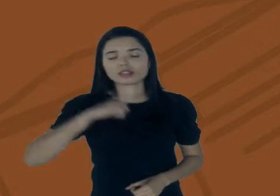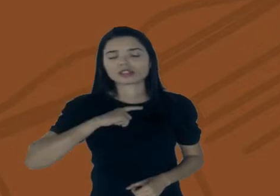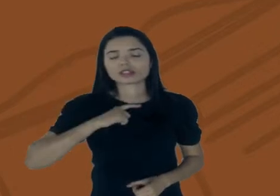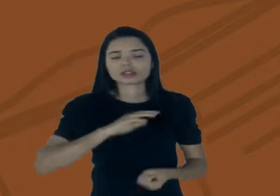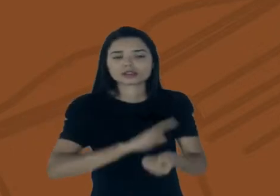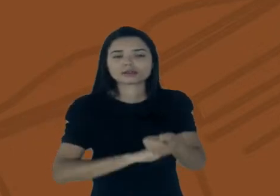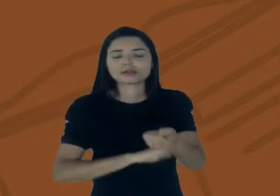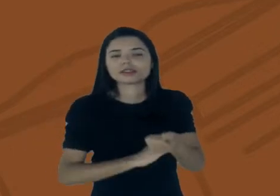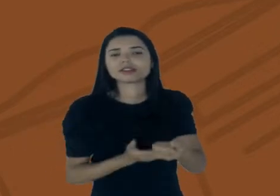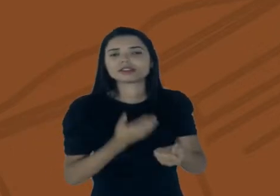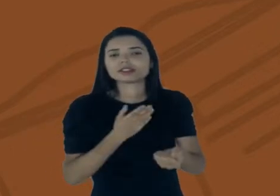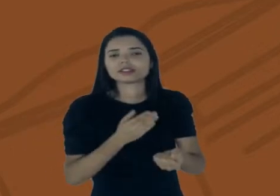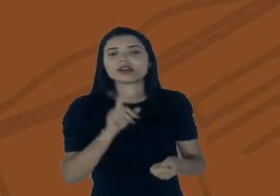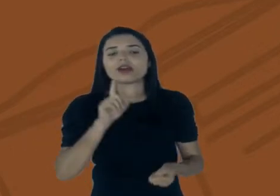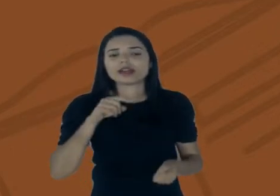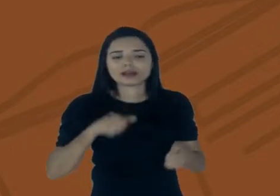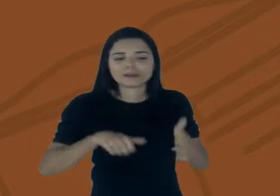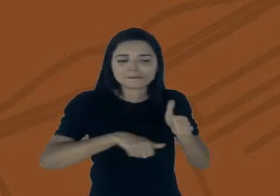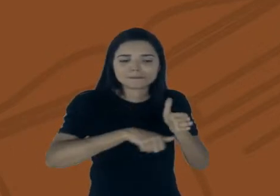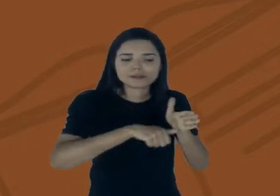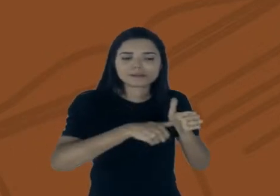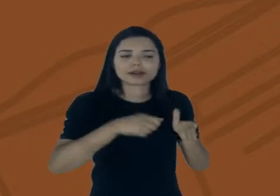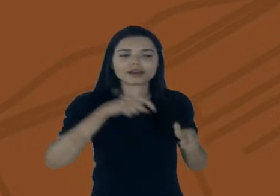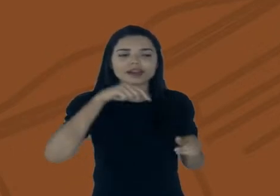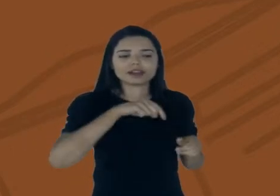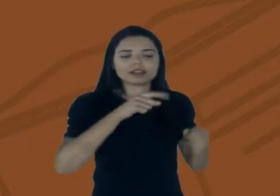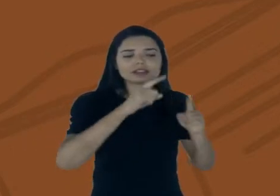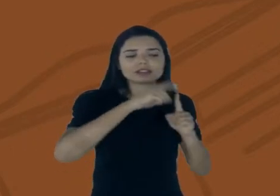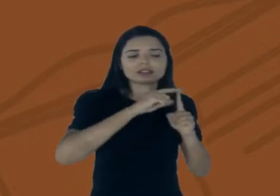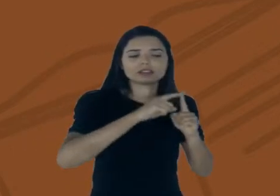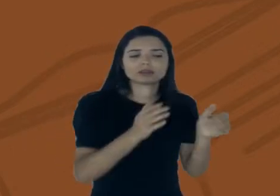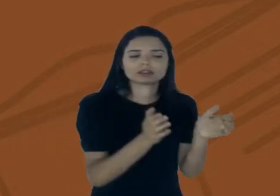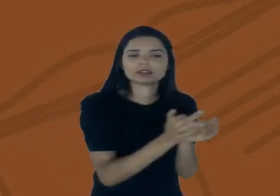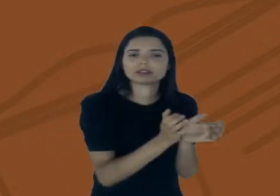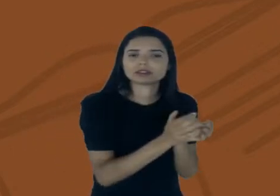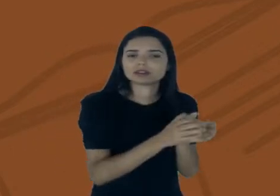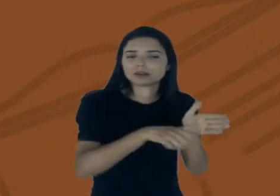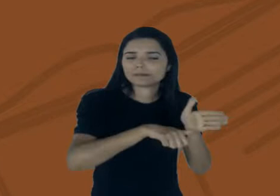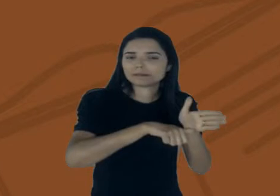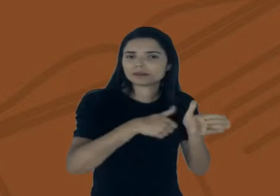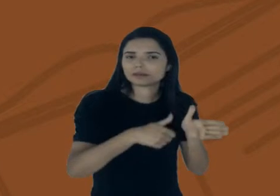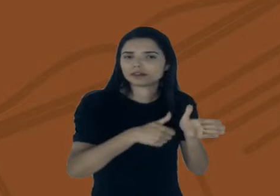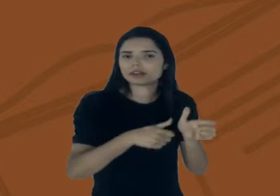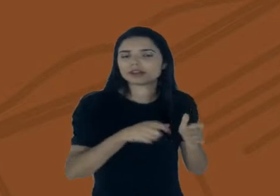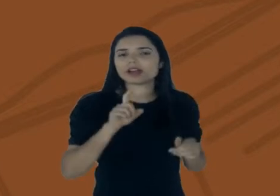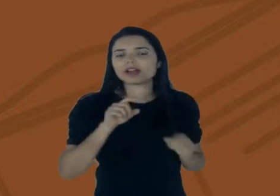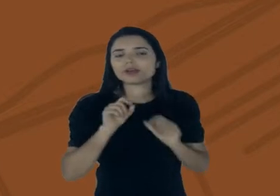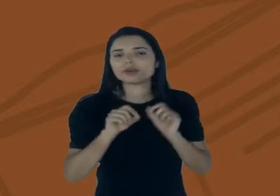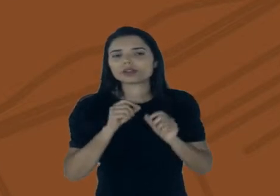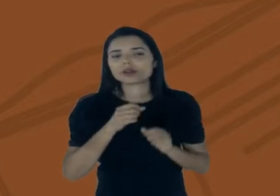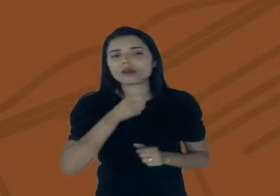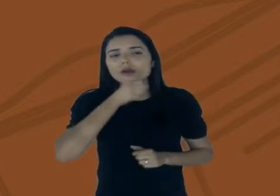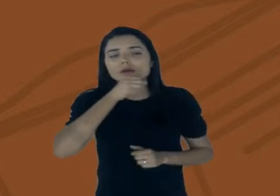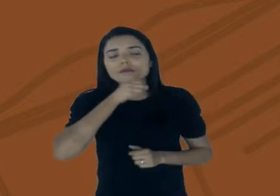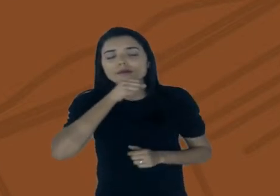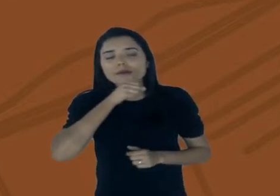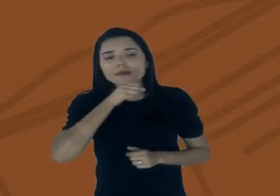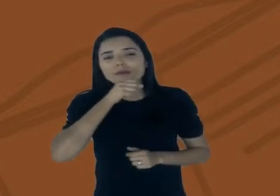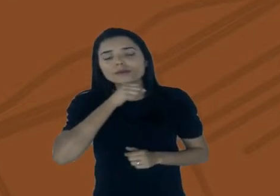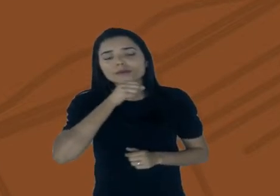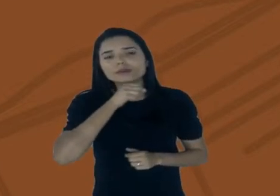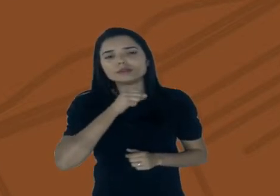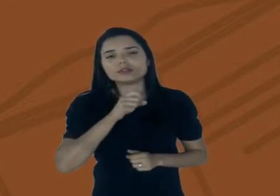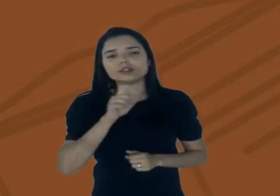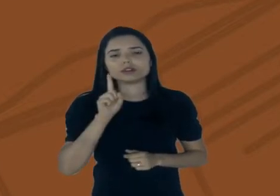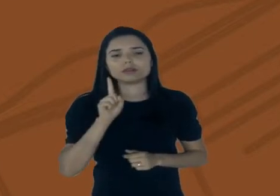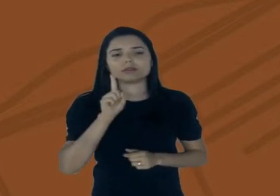passar do tempo. Então ela vem dentro dessa questão do envelhecimento, do enrijecimento das artérias, certo? E aí